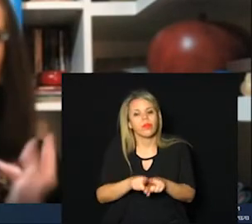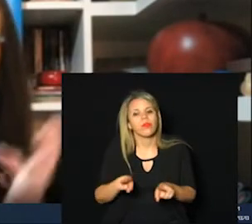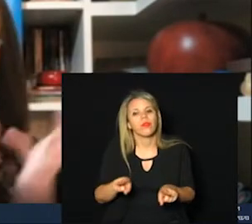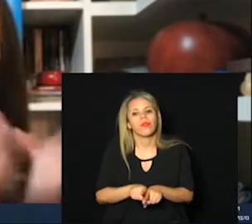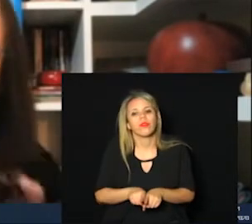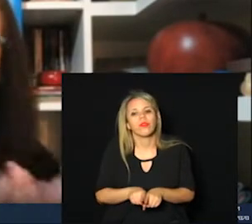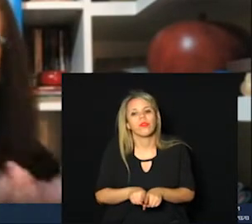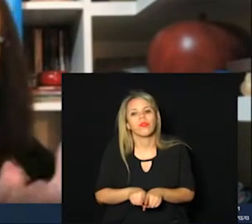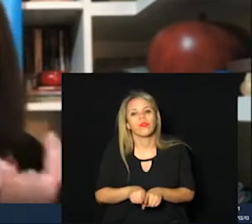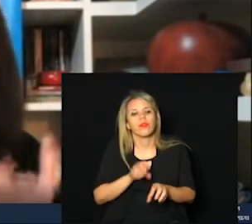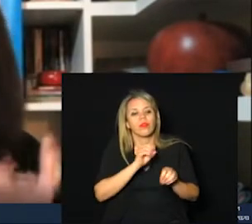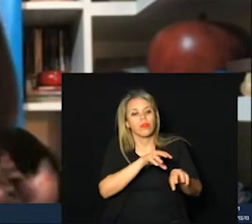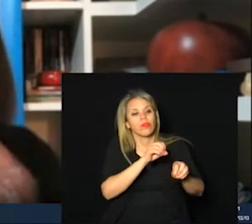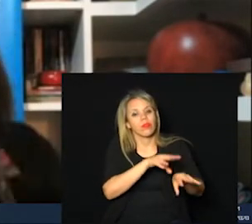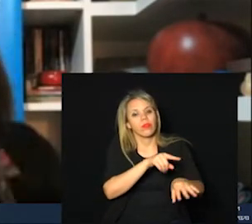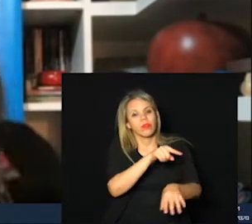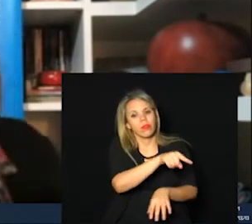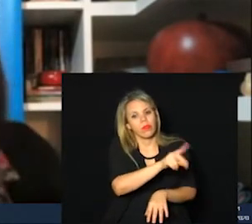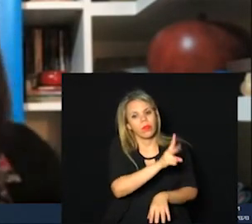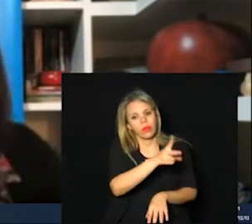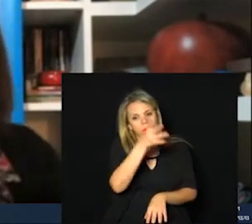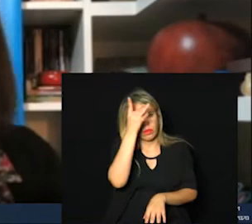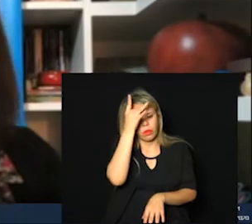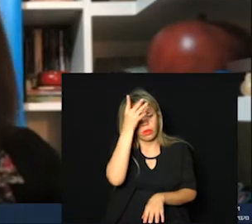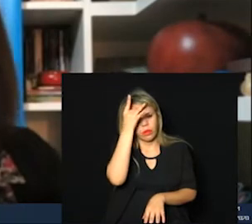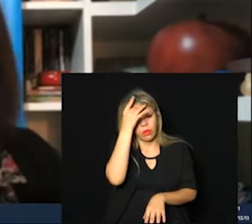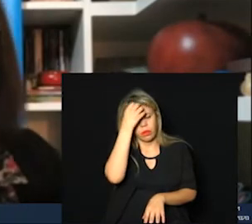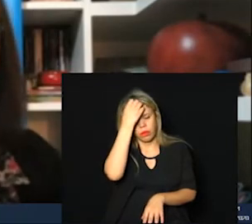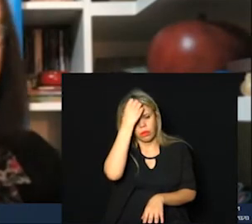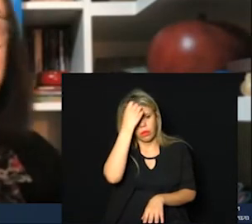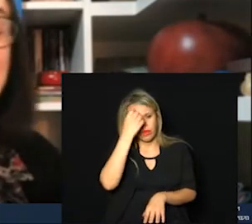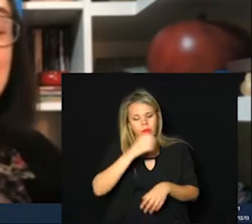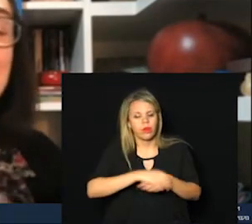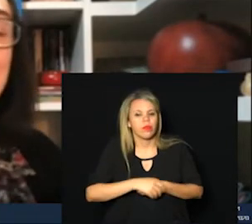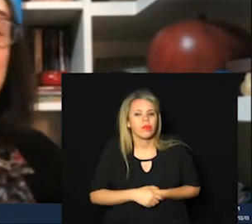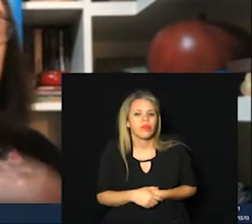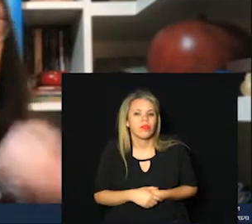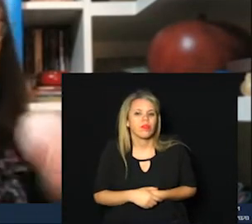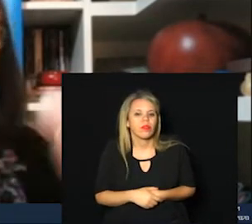quem ensina sempre aprende, né?